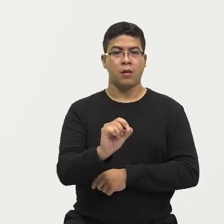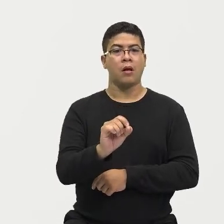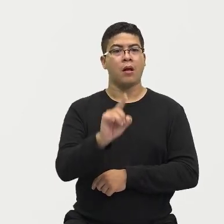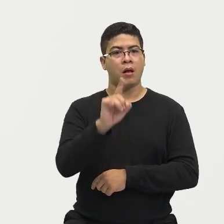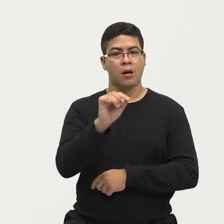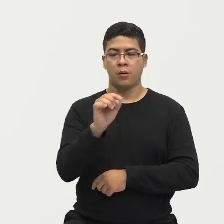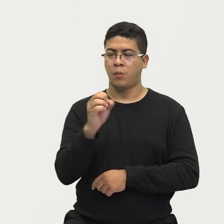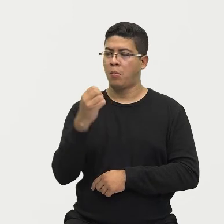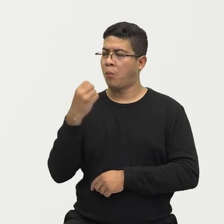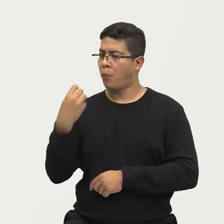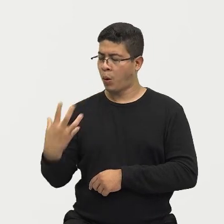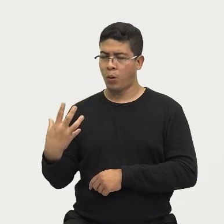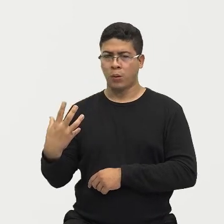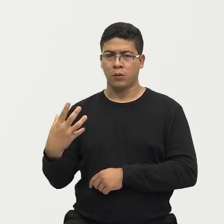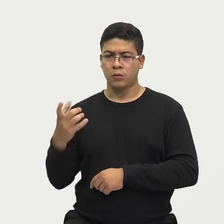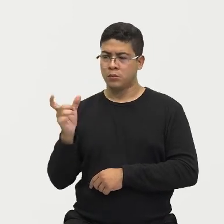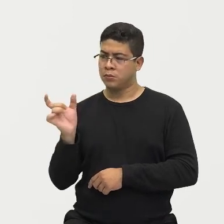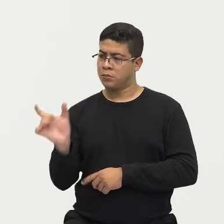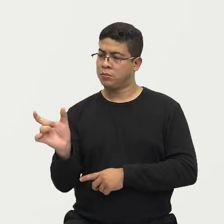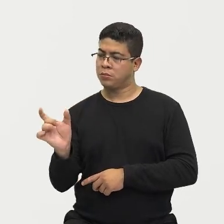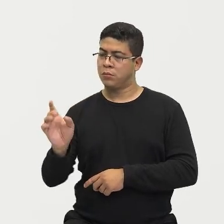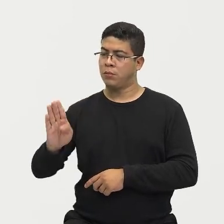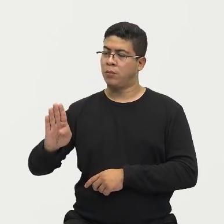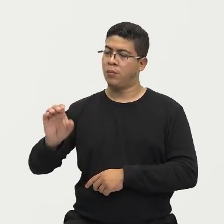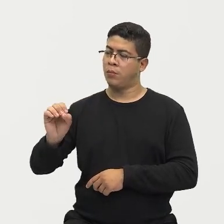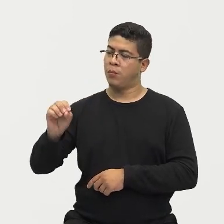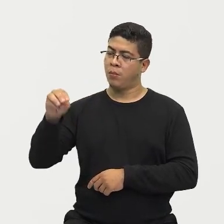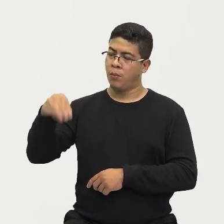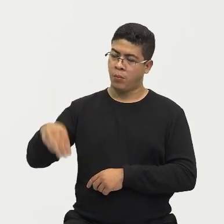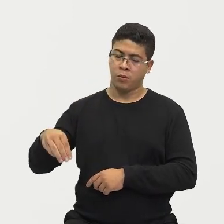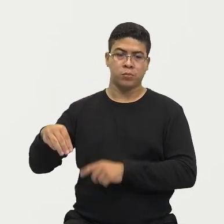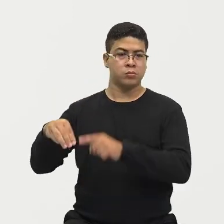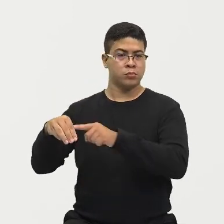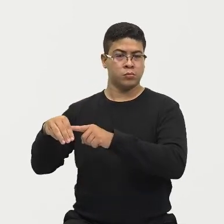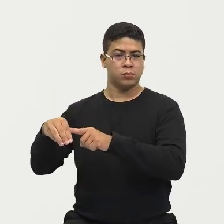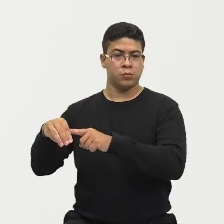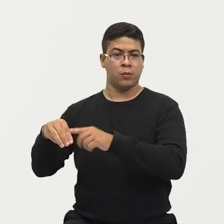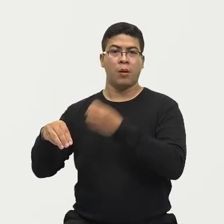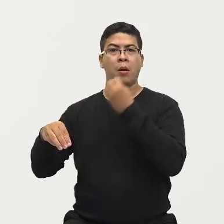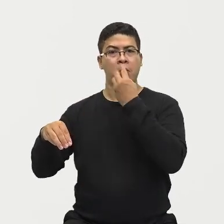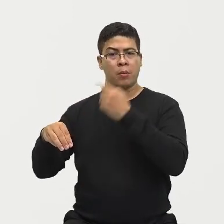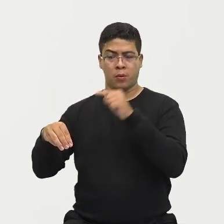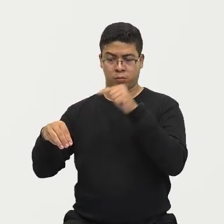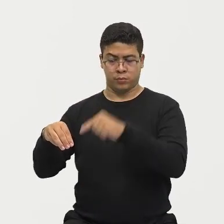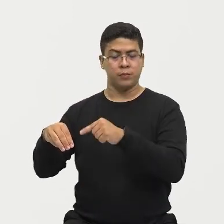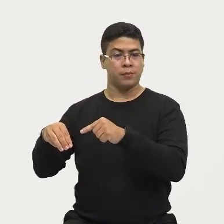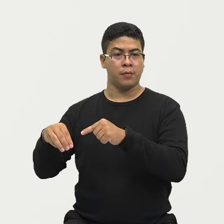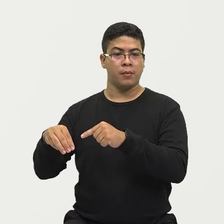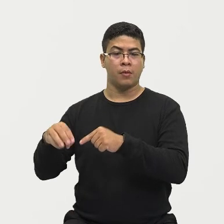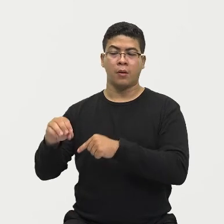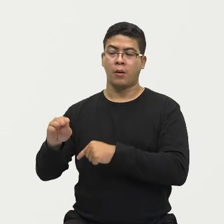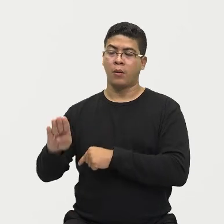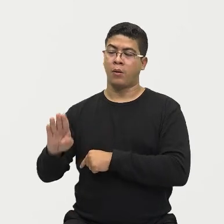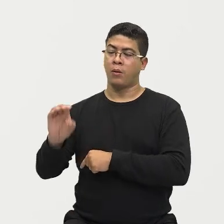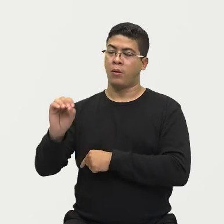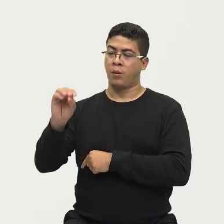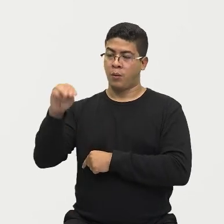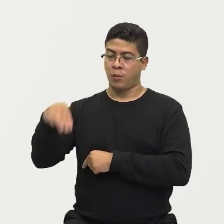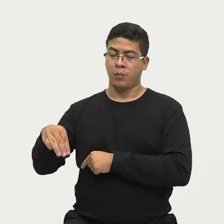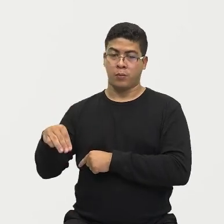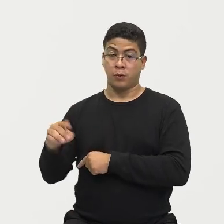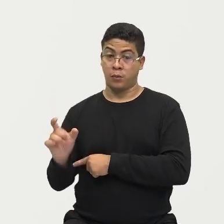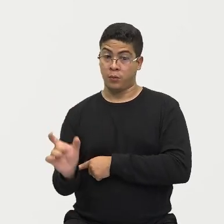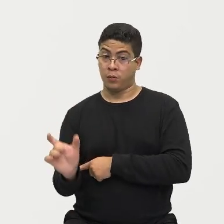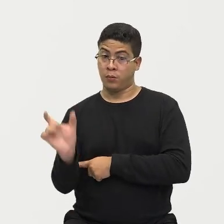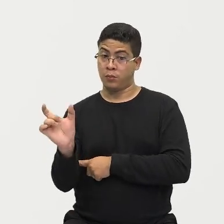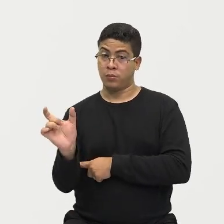boa. Então, aqui é o adjetivo. Bom é o adjetivo. Notem aí que ele está após,